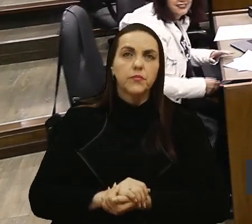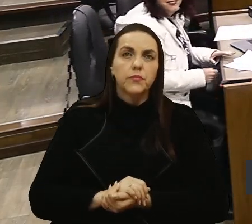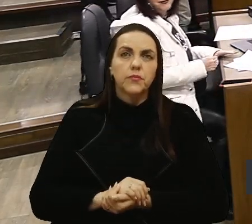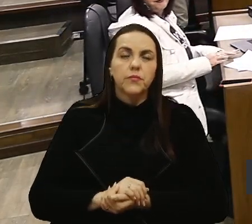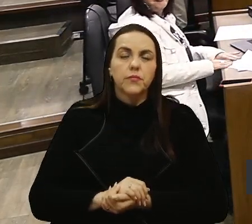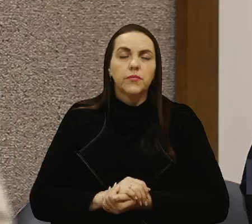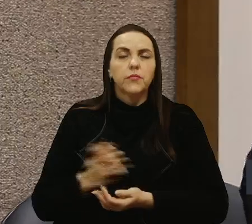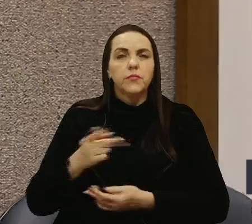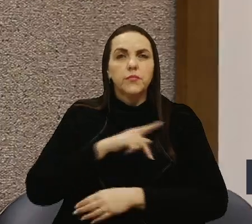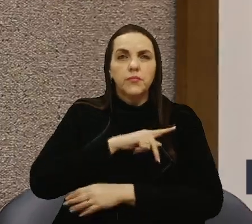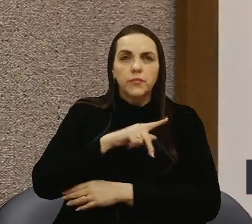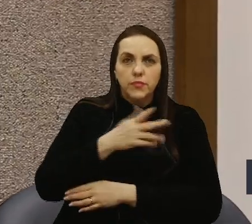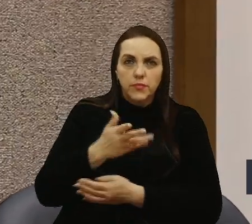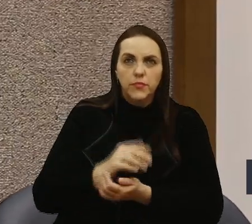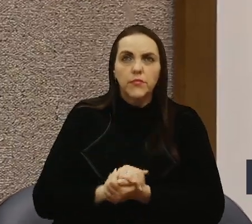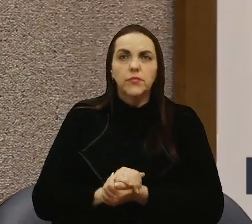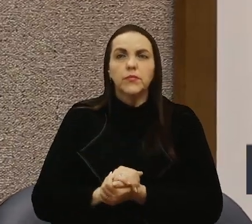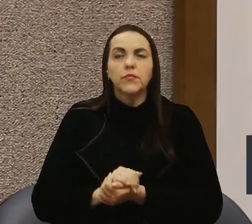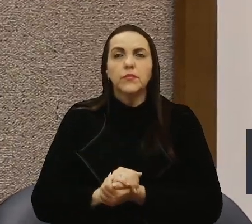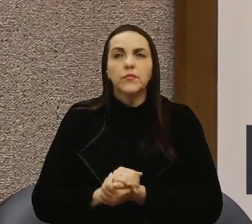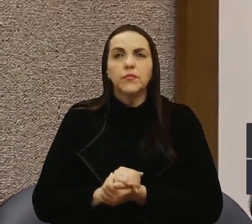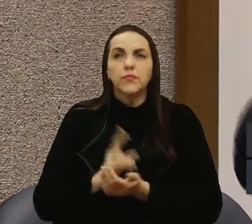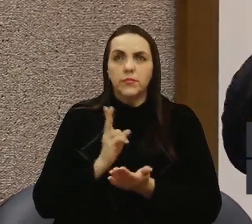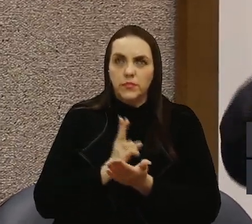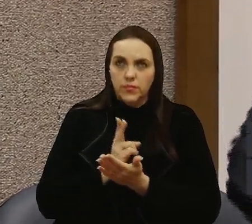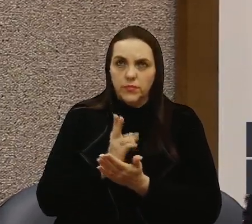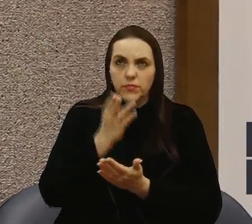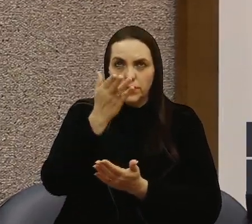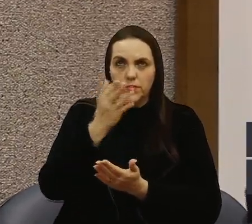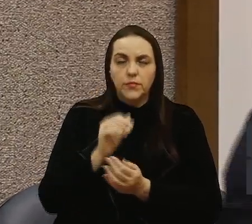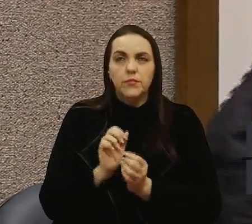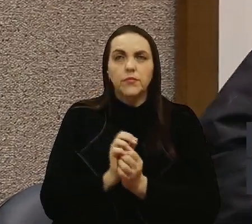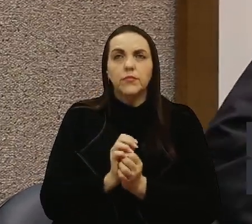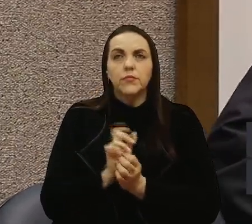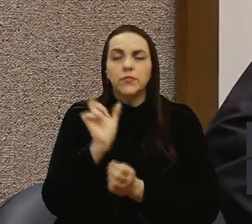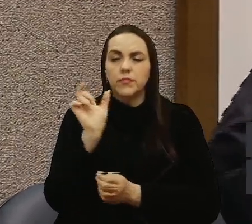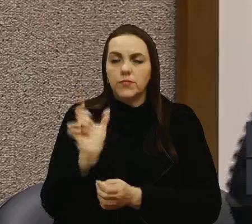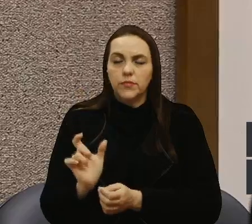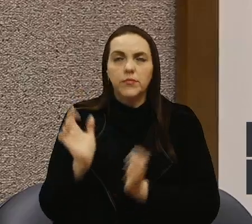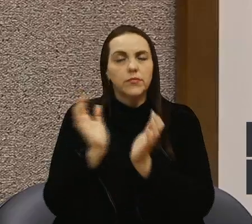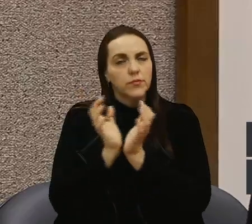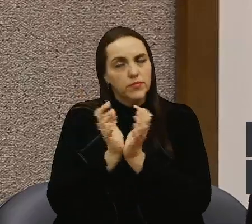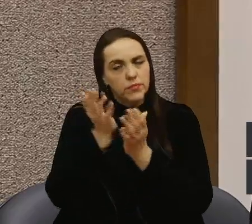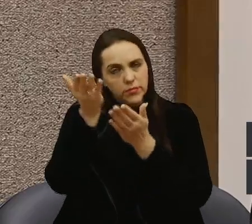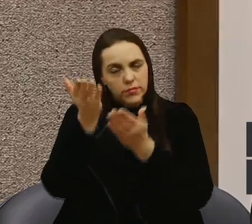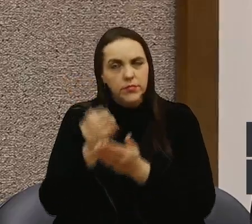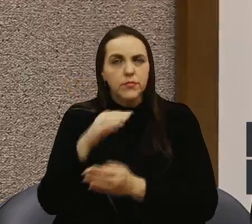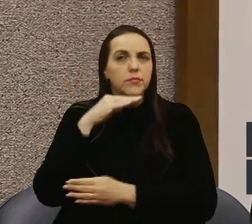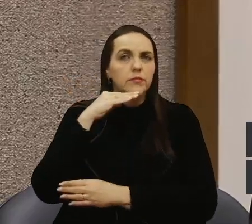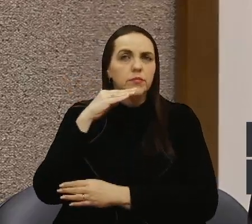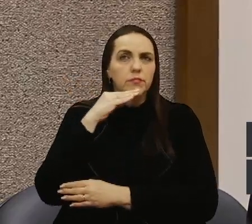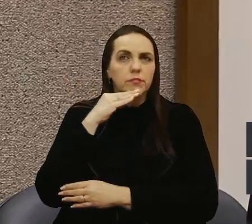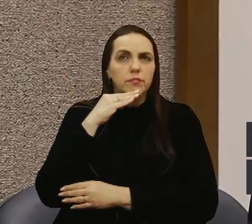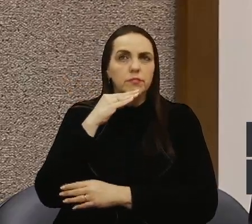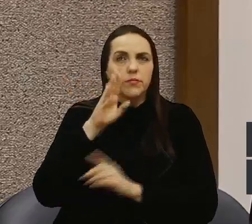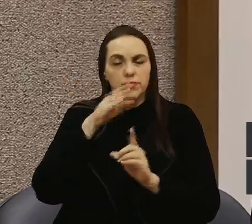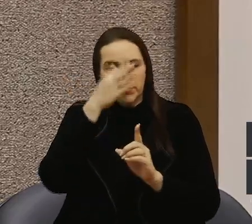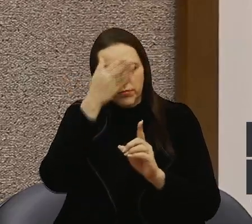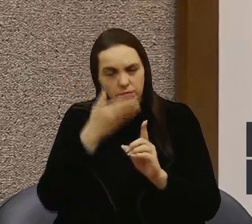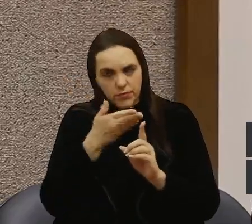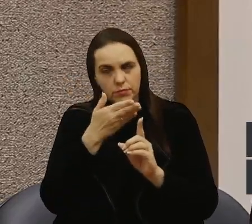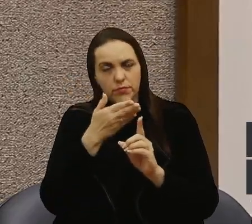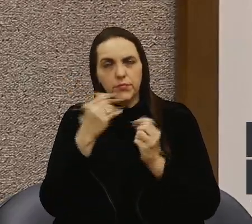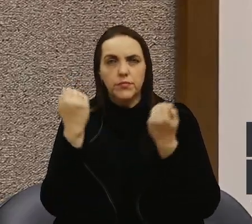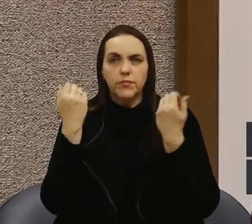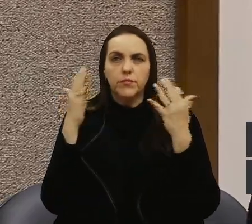Senhor presidente, sigo as palavras do colega Bortola, fazendo um voto de congratulações ao secretário